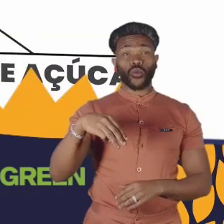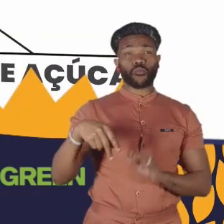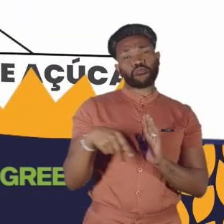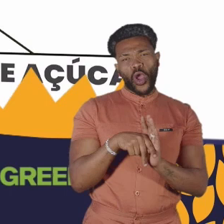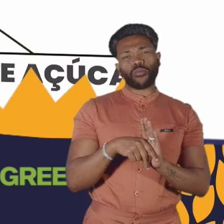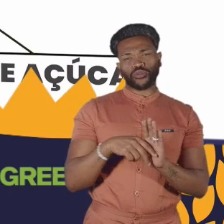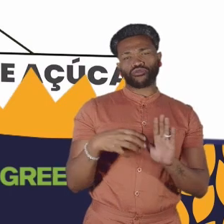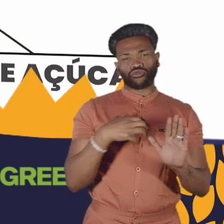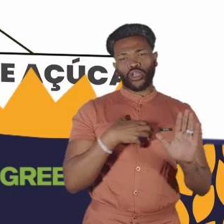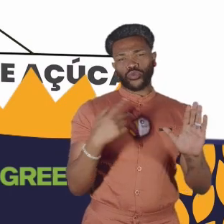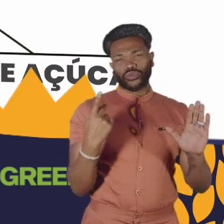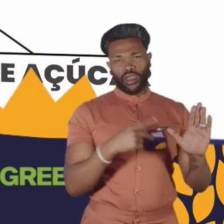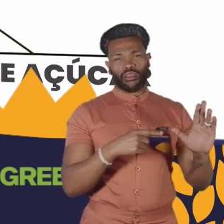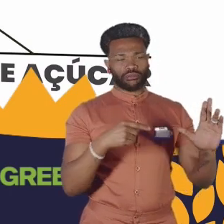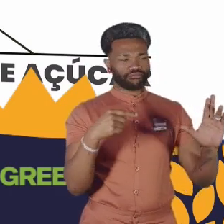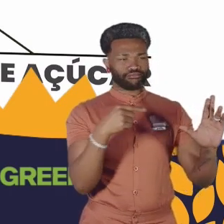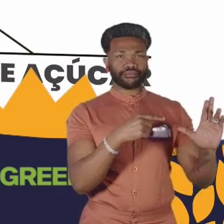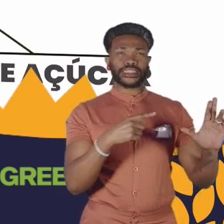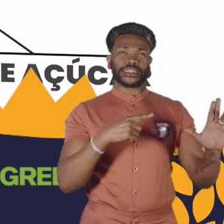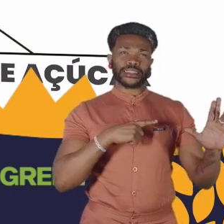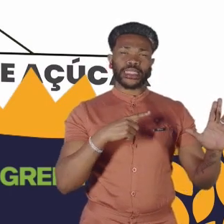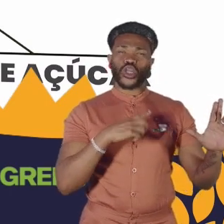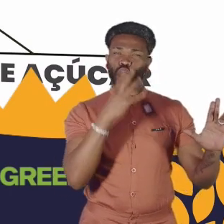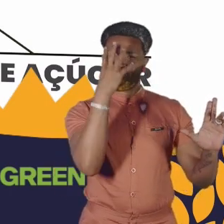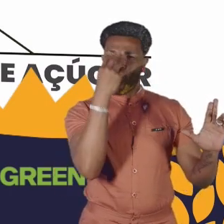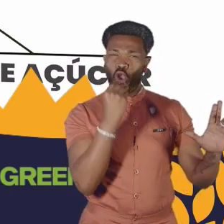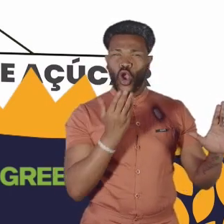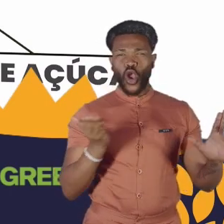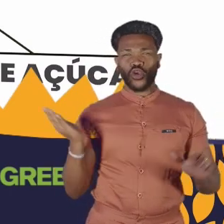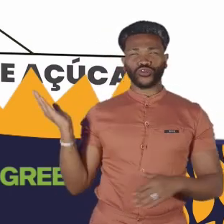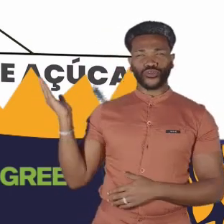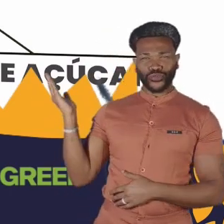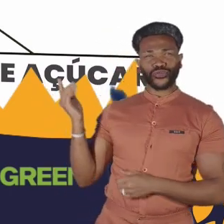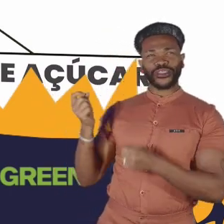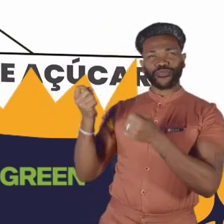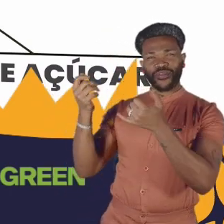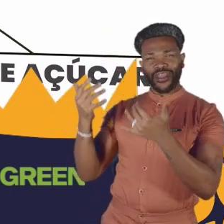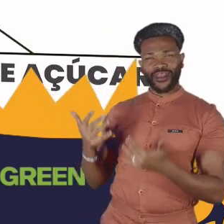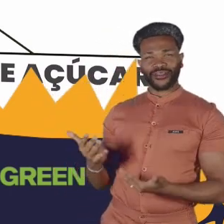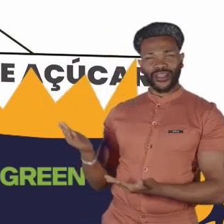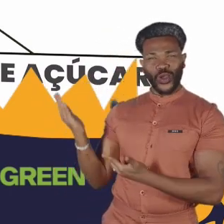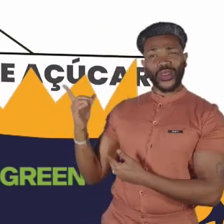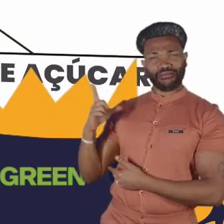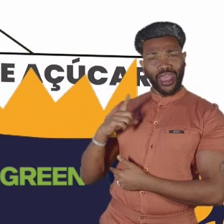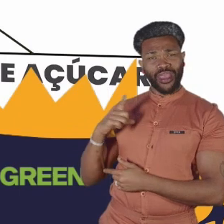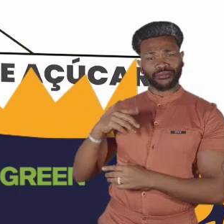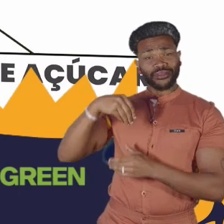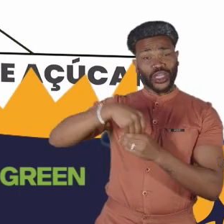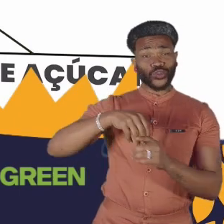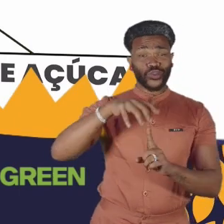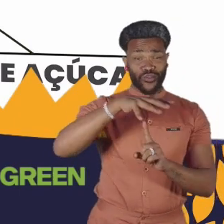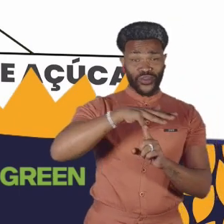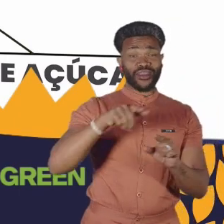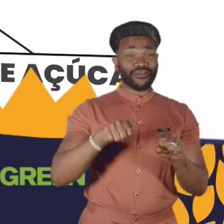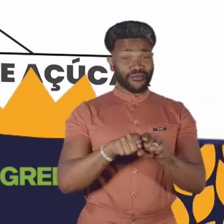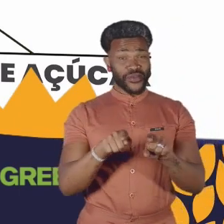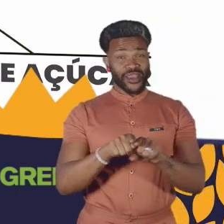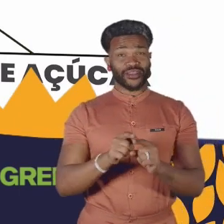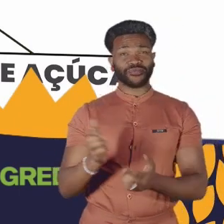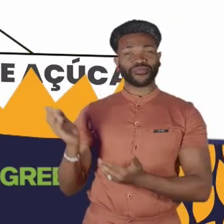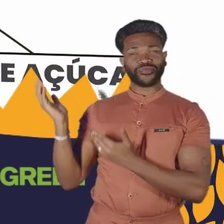tá? Eu sei que tem ali as fotos, tá? Tem bastante explicação aqui na feira, mas a